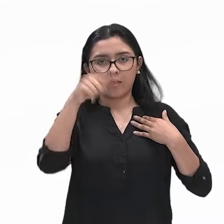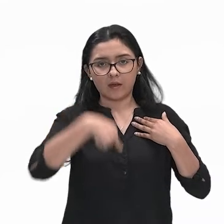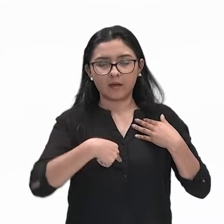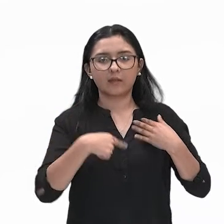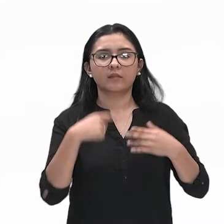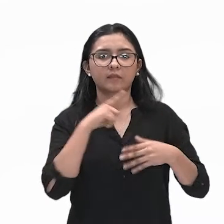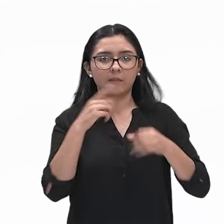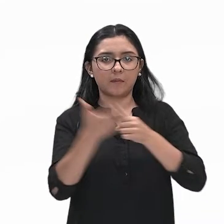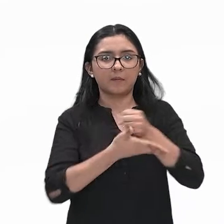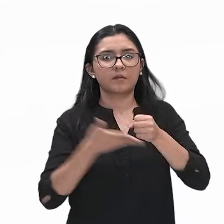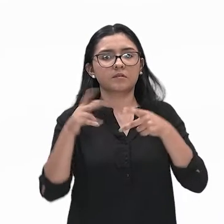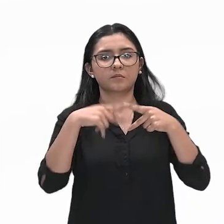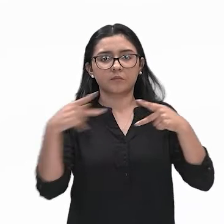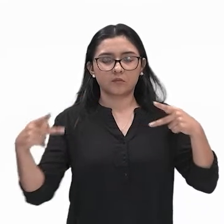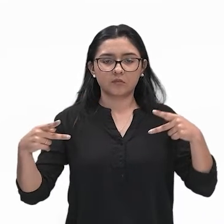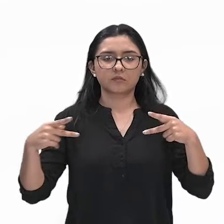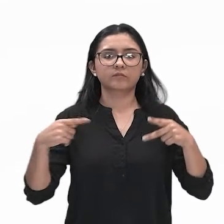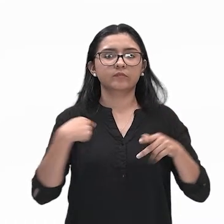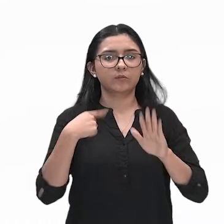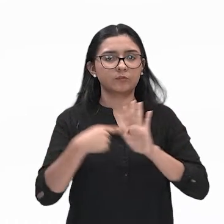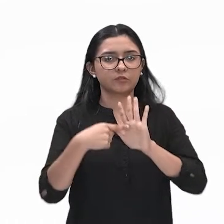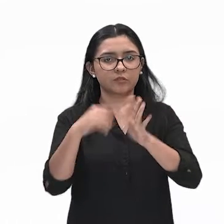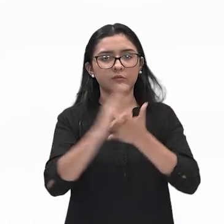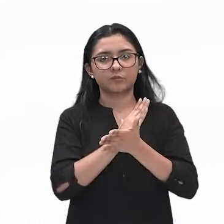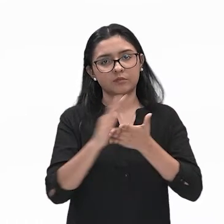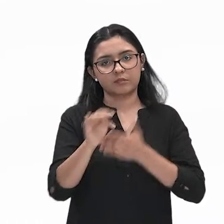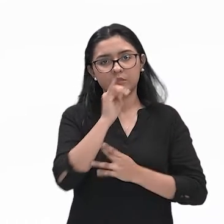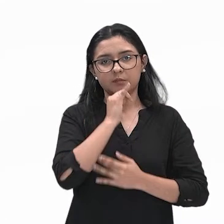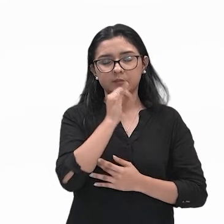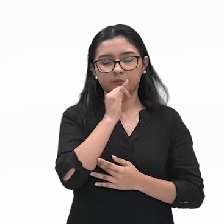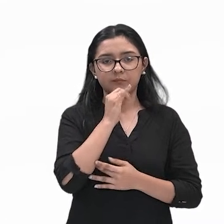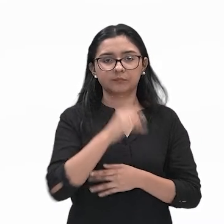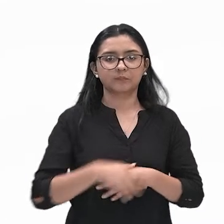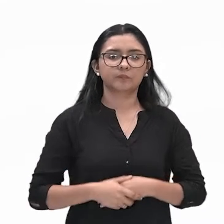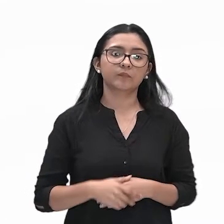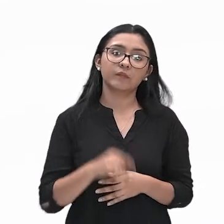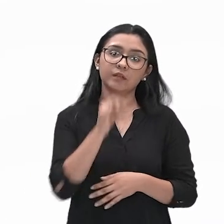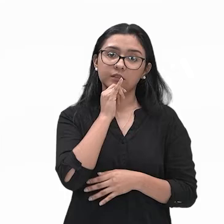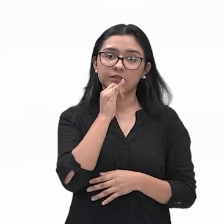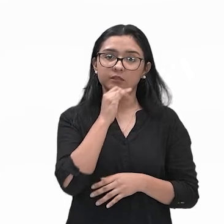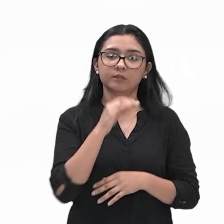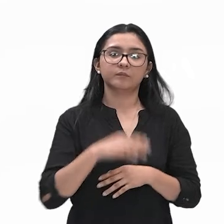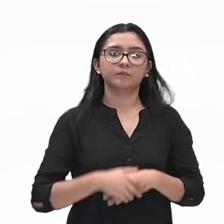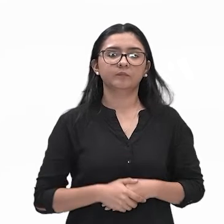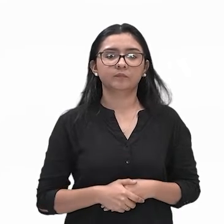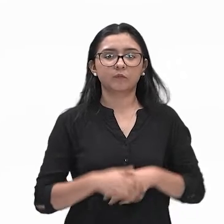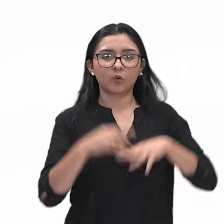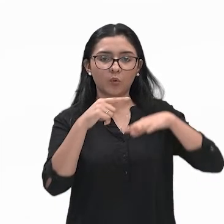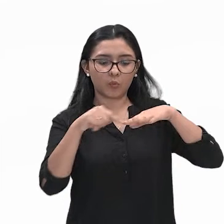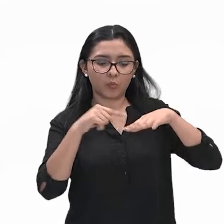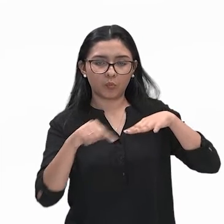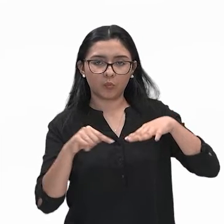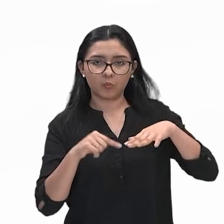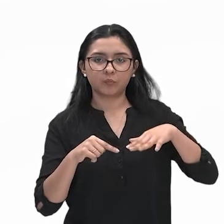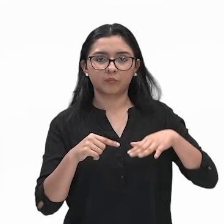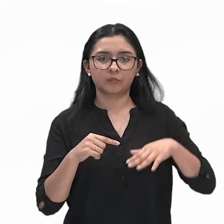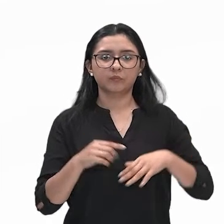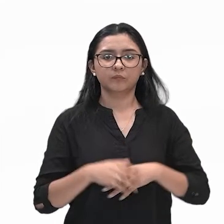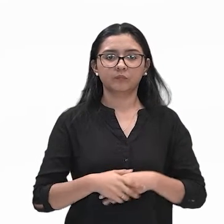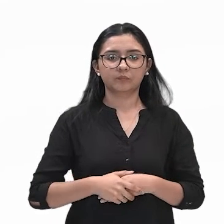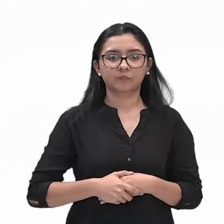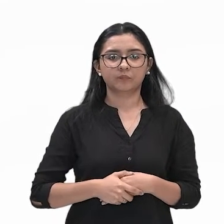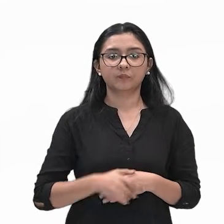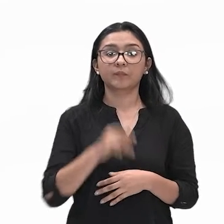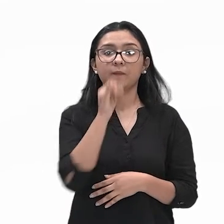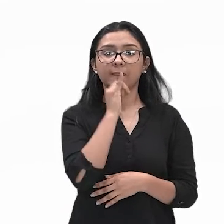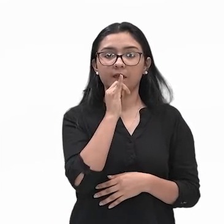ver com uma proteína e eu dei alguns exemplos aí para vocês, né? Como é o caso da queratina, do colágeno, ok?